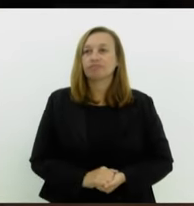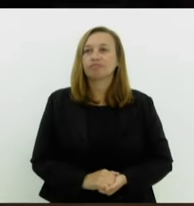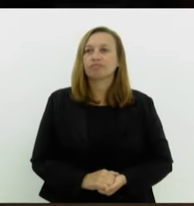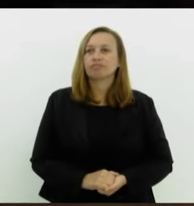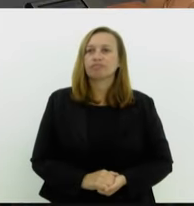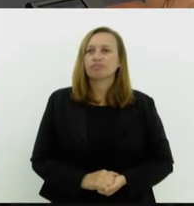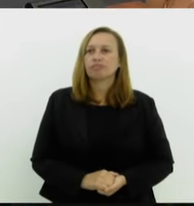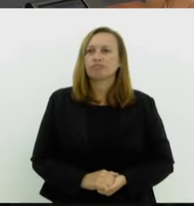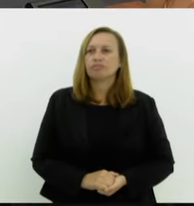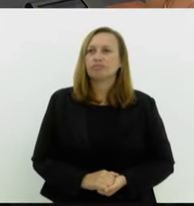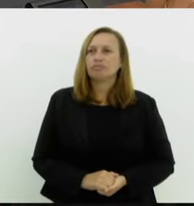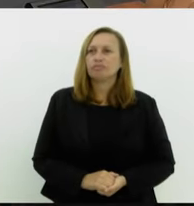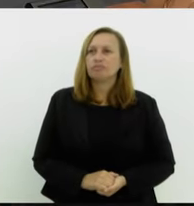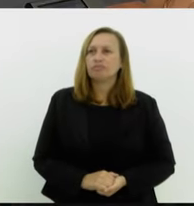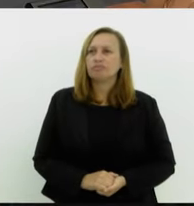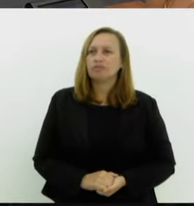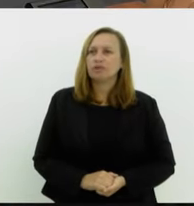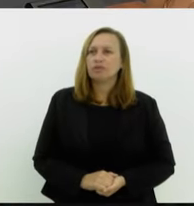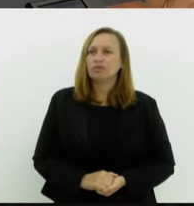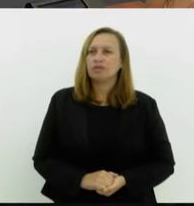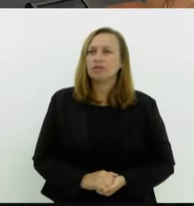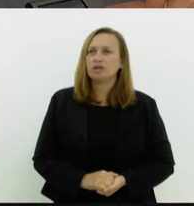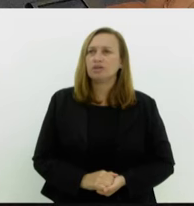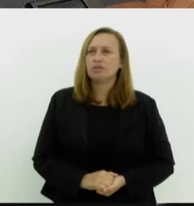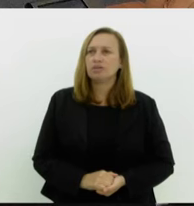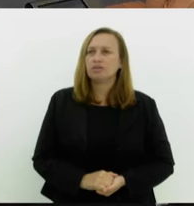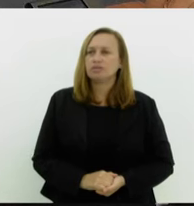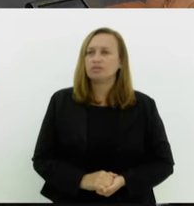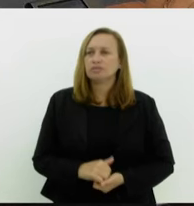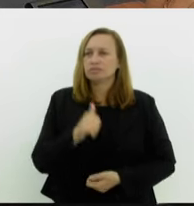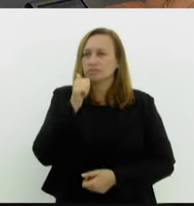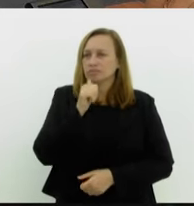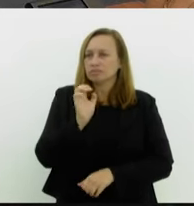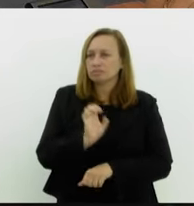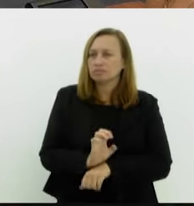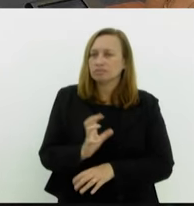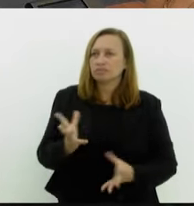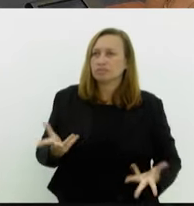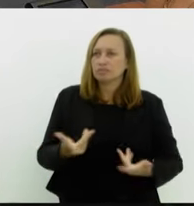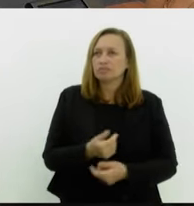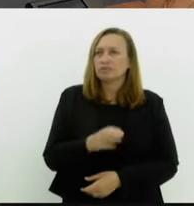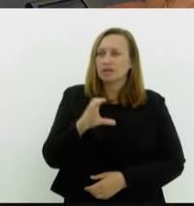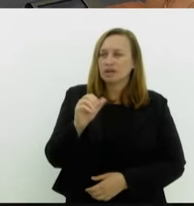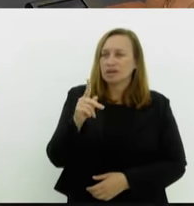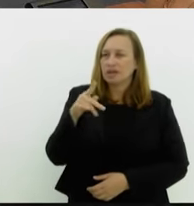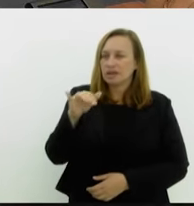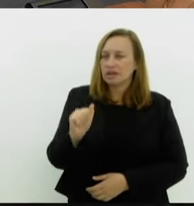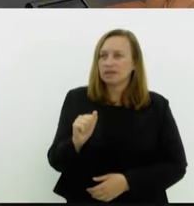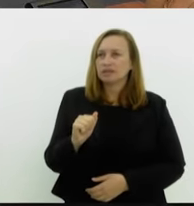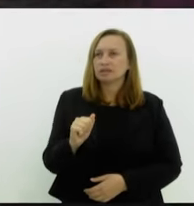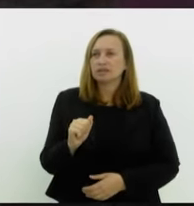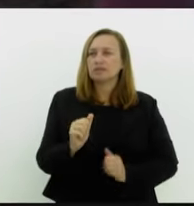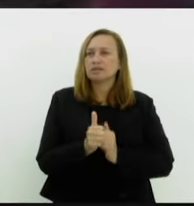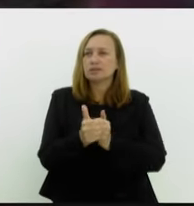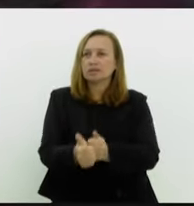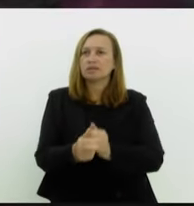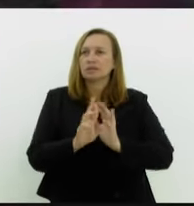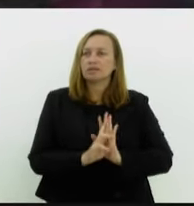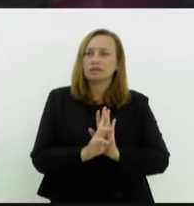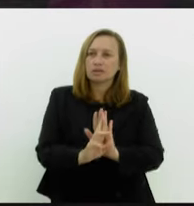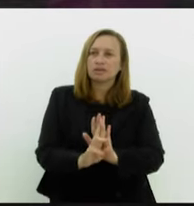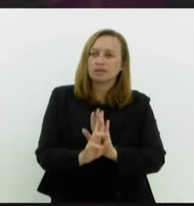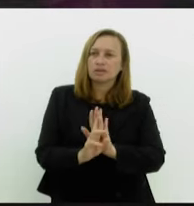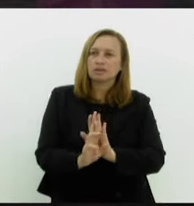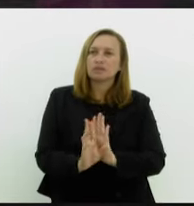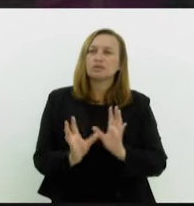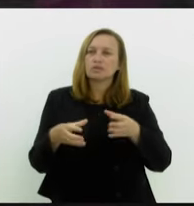Estadual que é poderosa um time de mulheres incrível eu queria introduzir a caliana caliana tem nos acompanhado ela representa o grupo meta ou